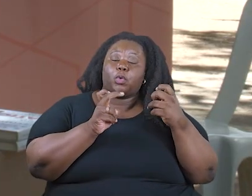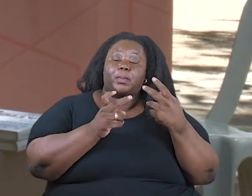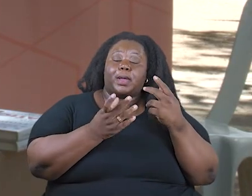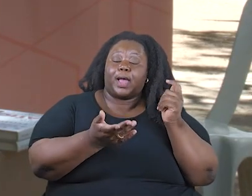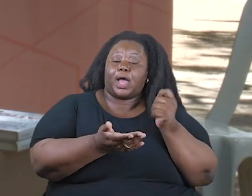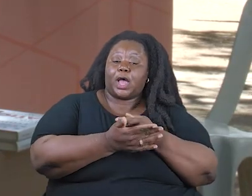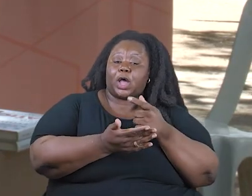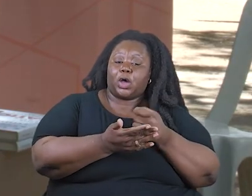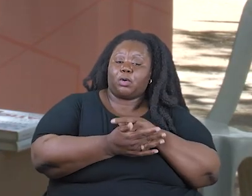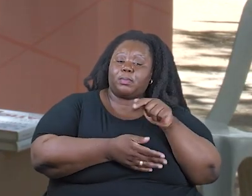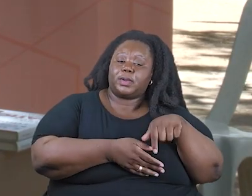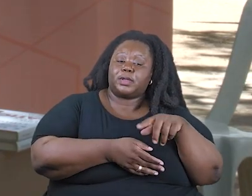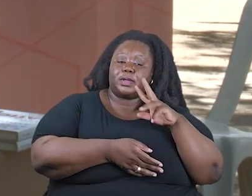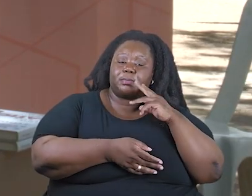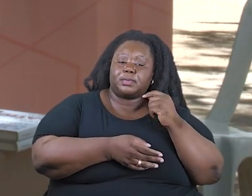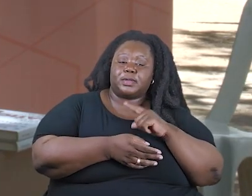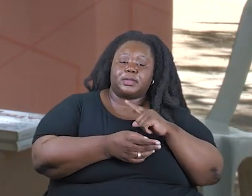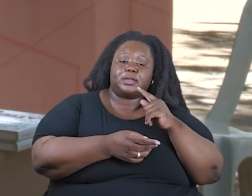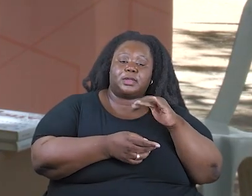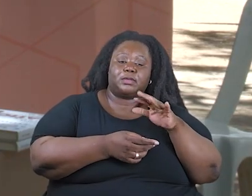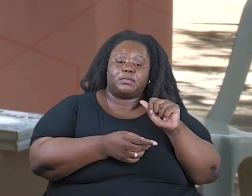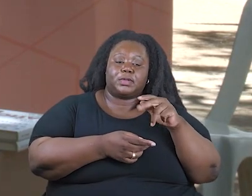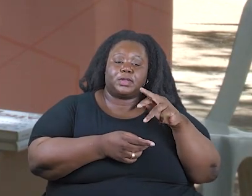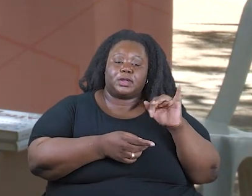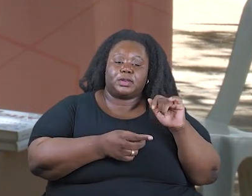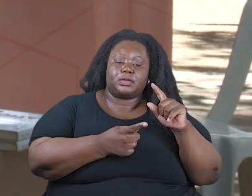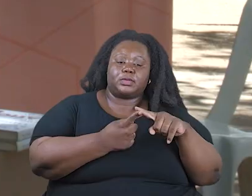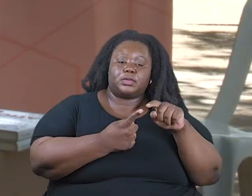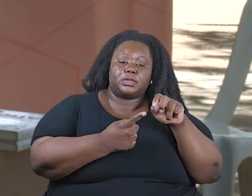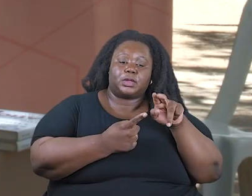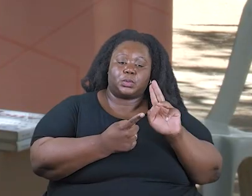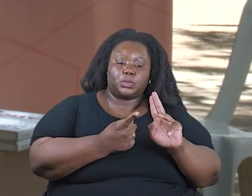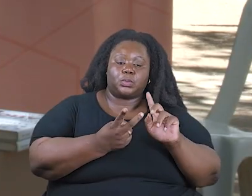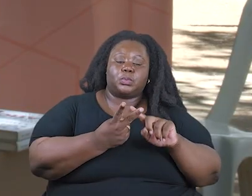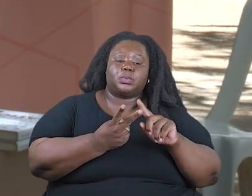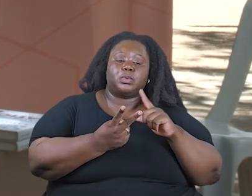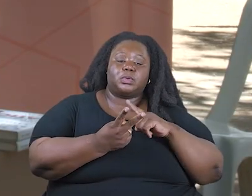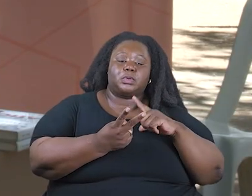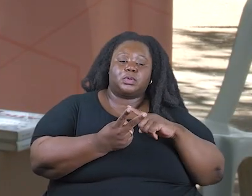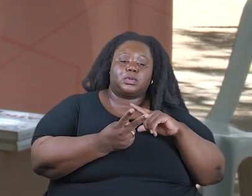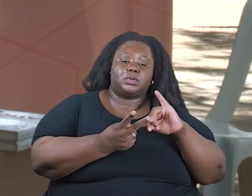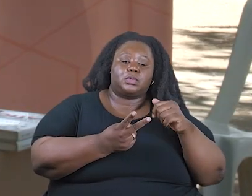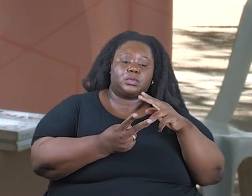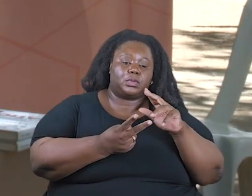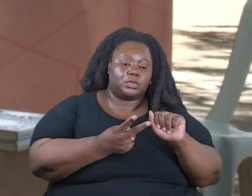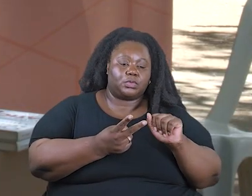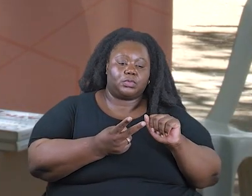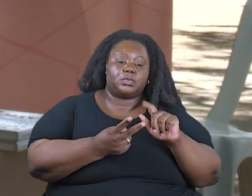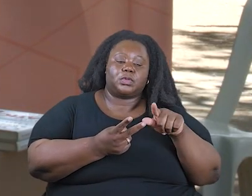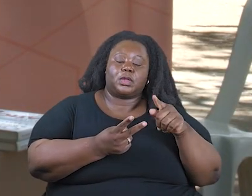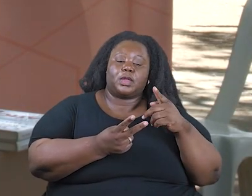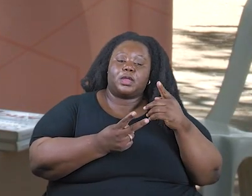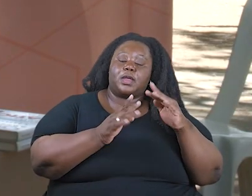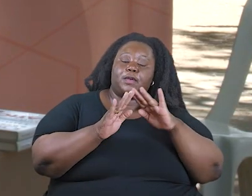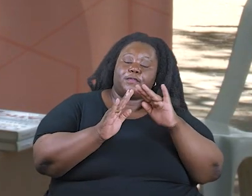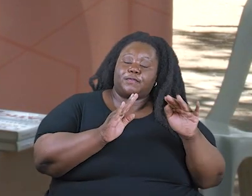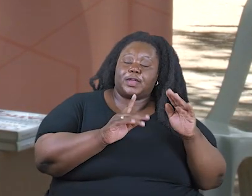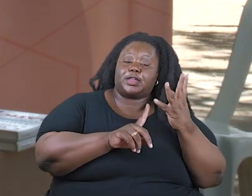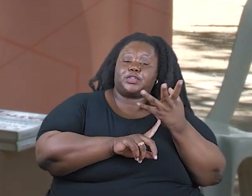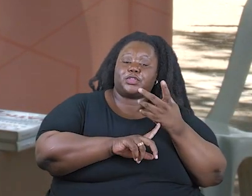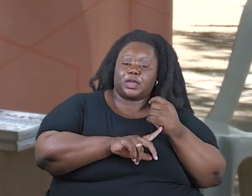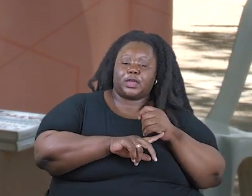questão do consumo, aqui a gente tem Feira Canastra, aqui a gente tem NU, aqui a gente tem a Junta, que é uma feira de